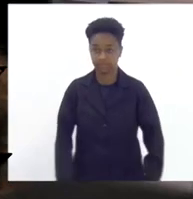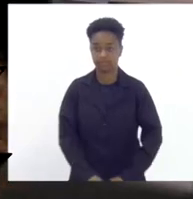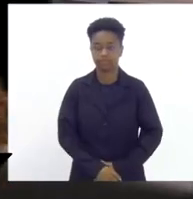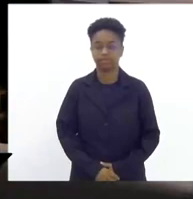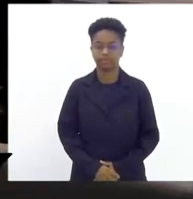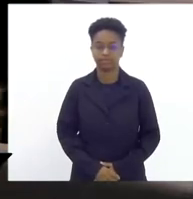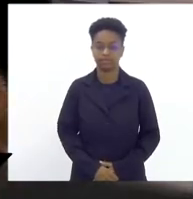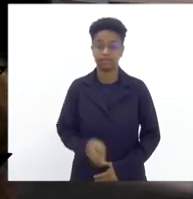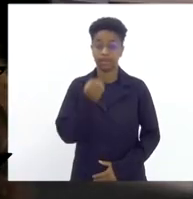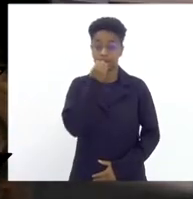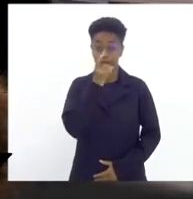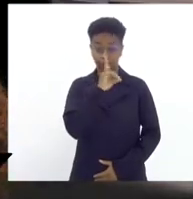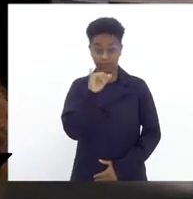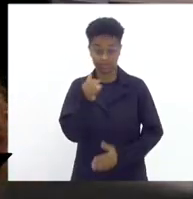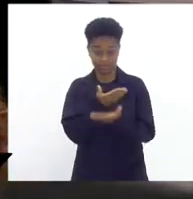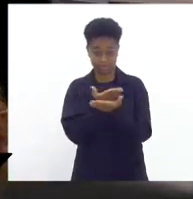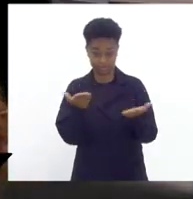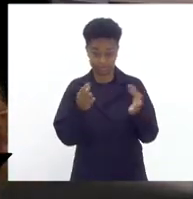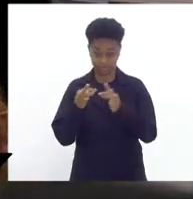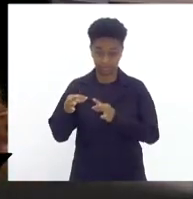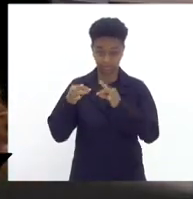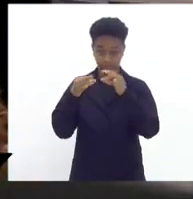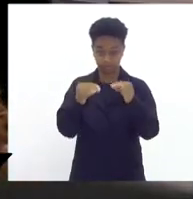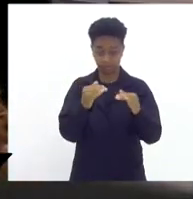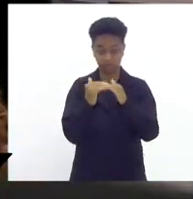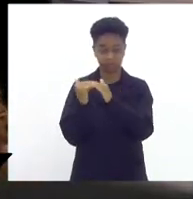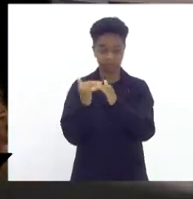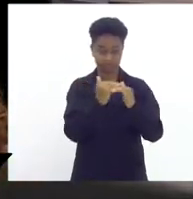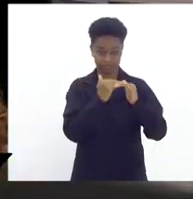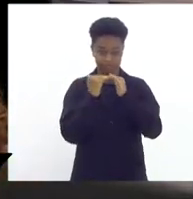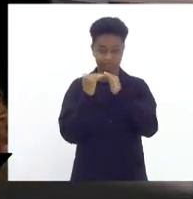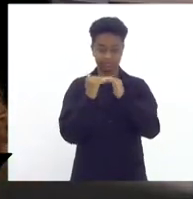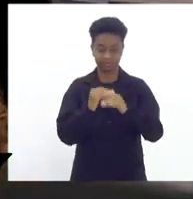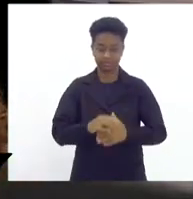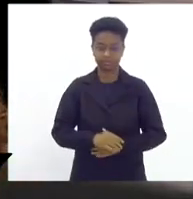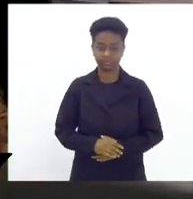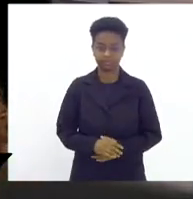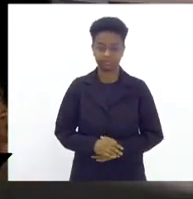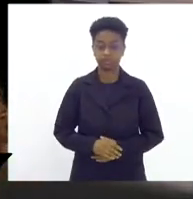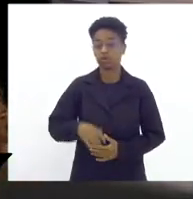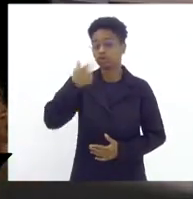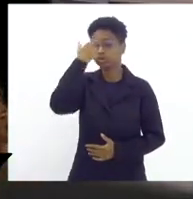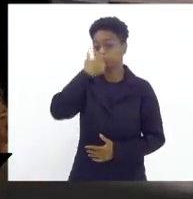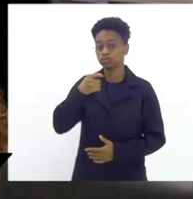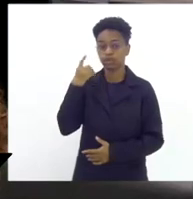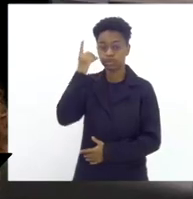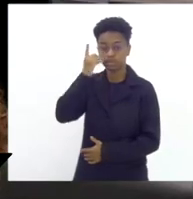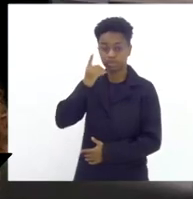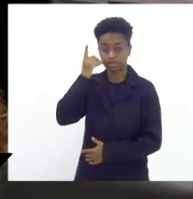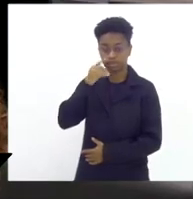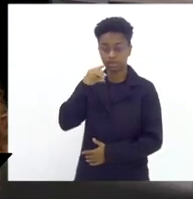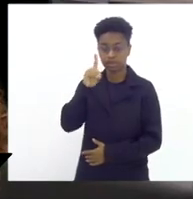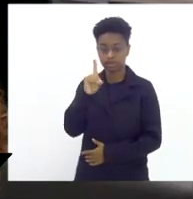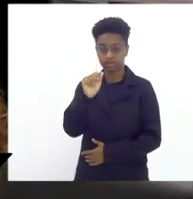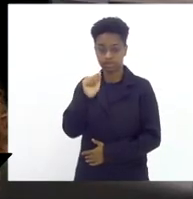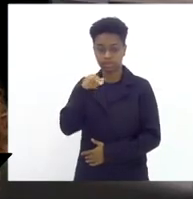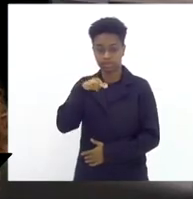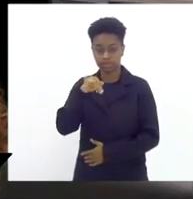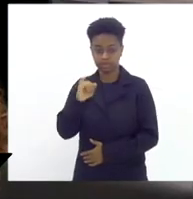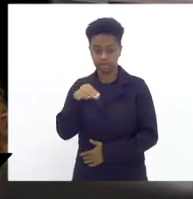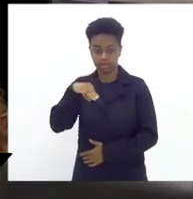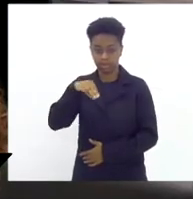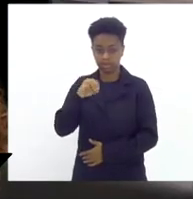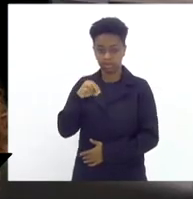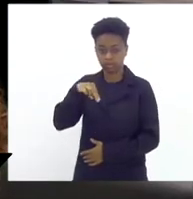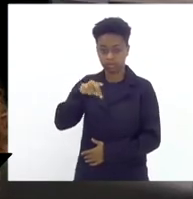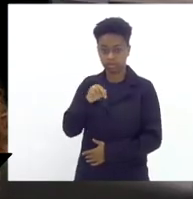bom dia a todos e todas Bom dia a todos também eu sou a deputada estadual Dani Monteiro presídio